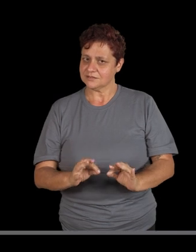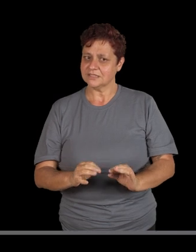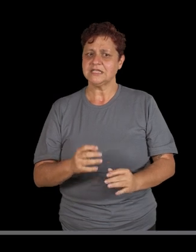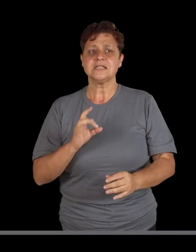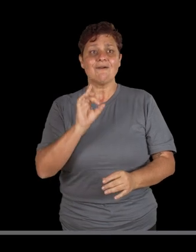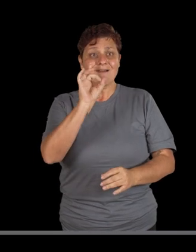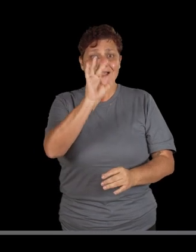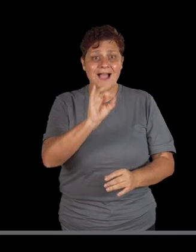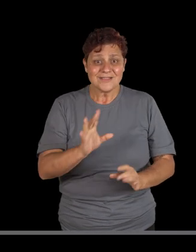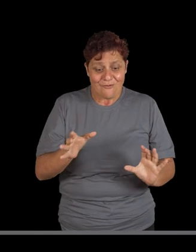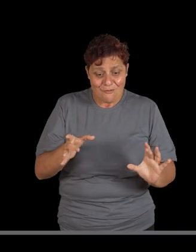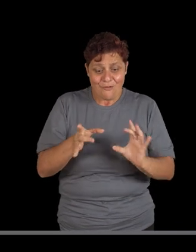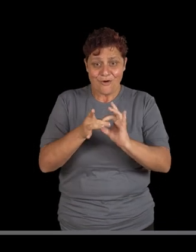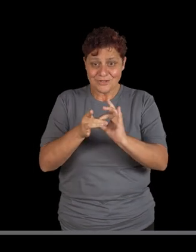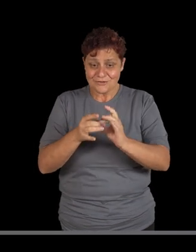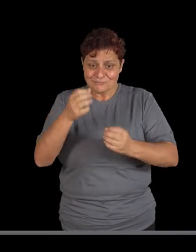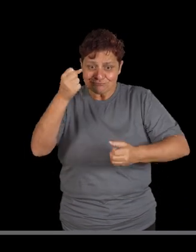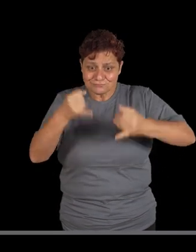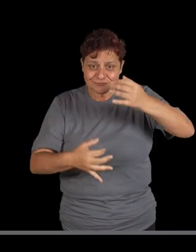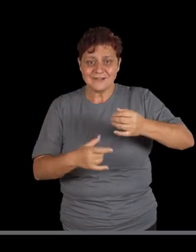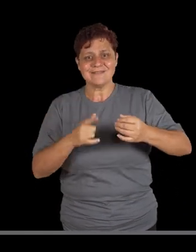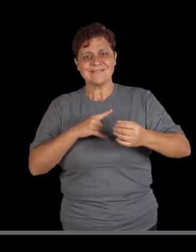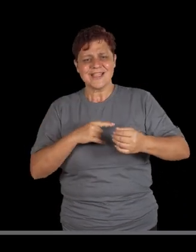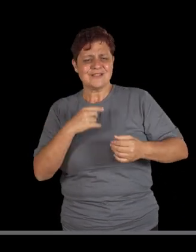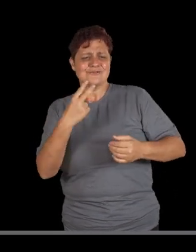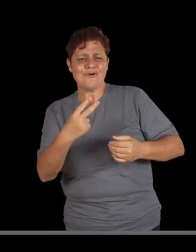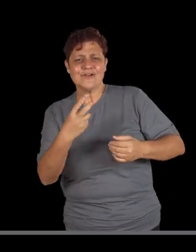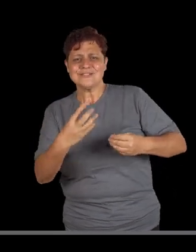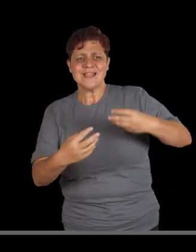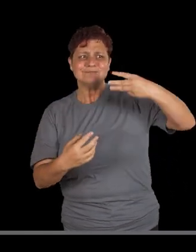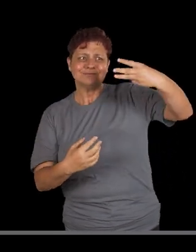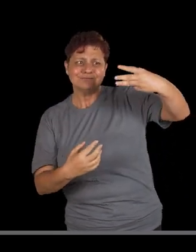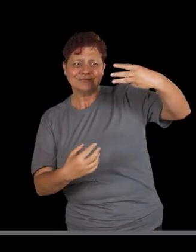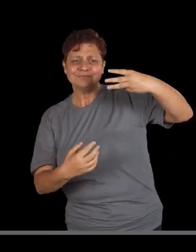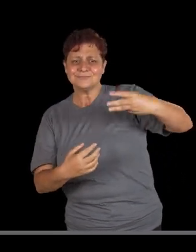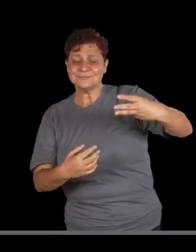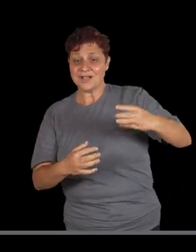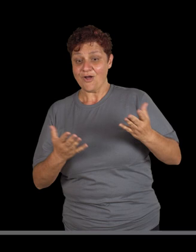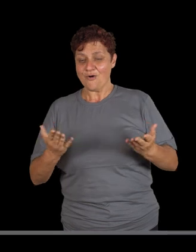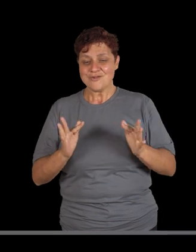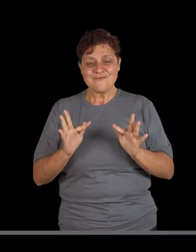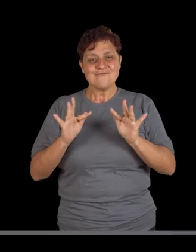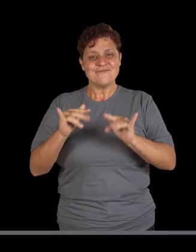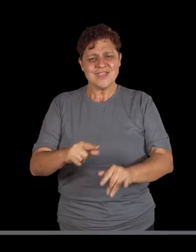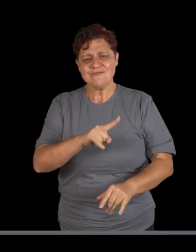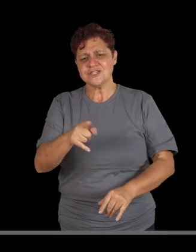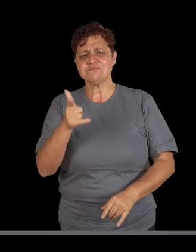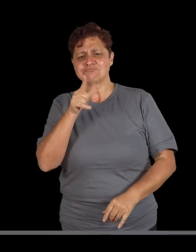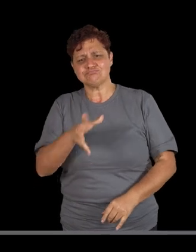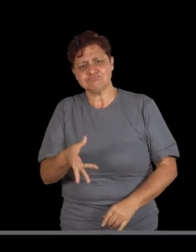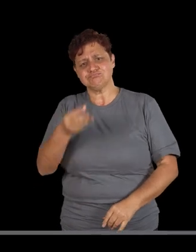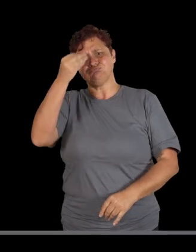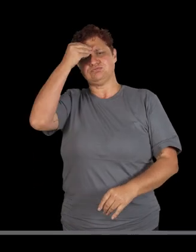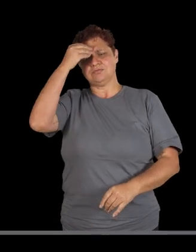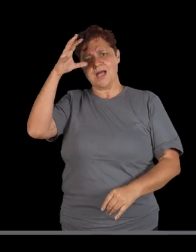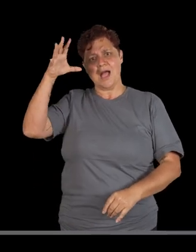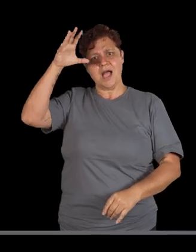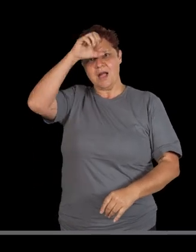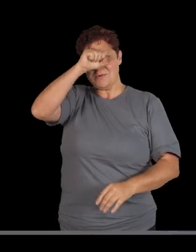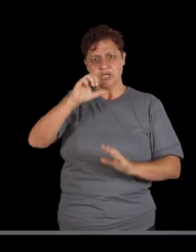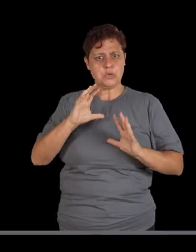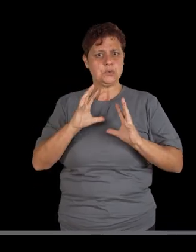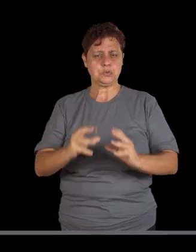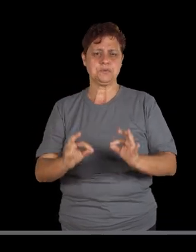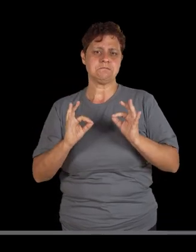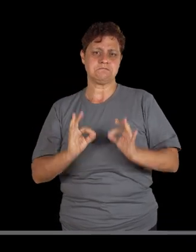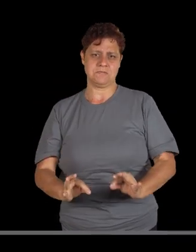pra todos os conectores, e eu tenho certeza que quando acabar essa série, você vai ter aprendido todos aqueles